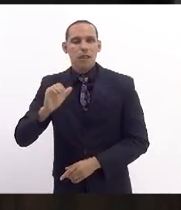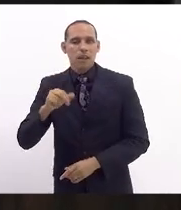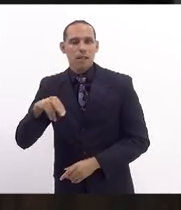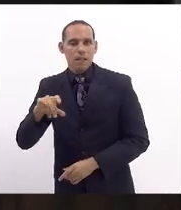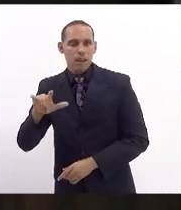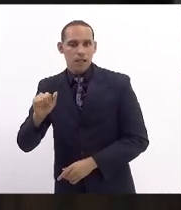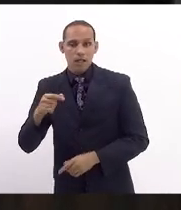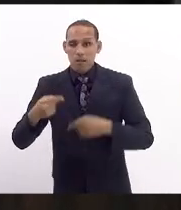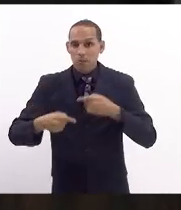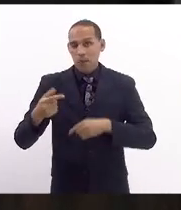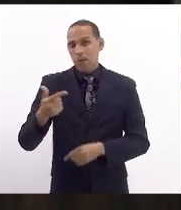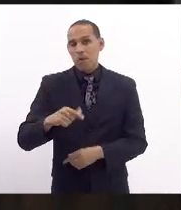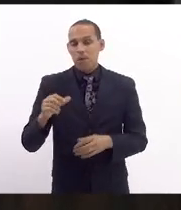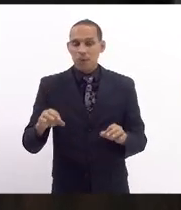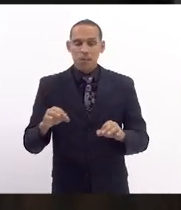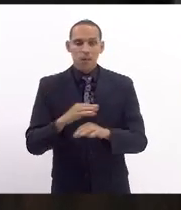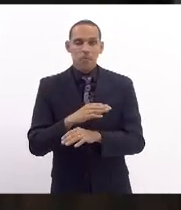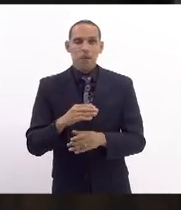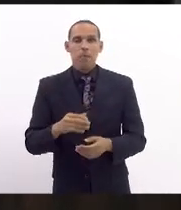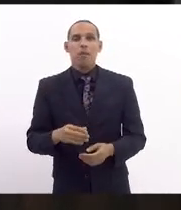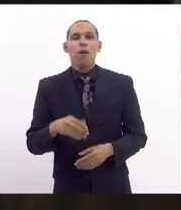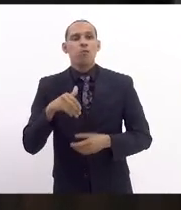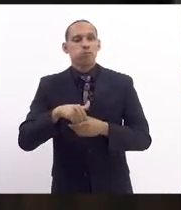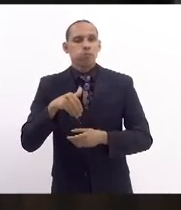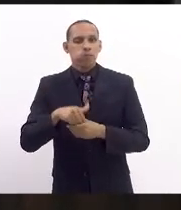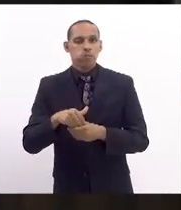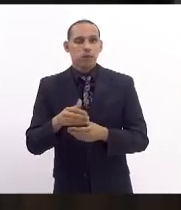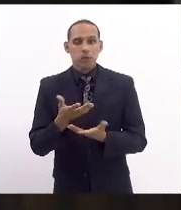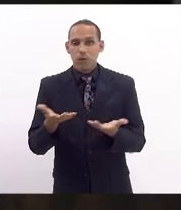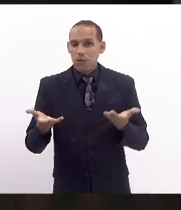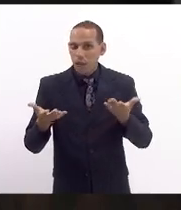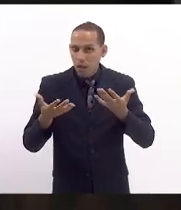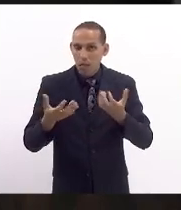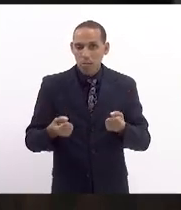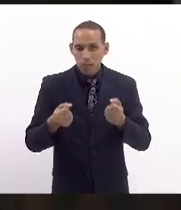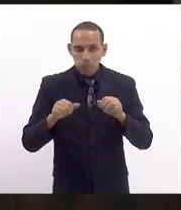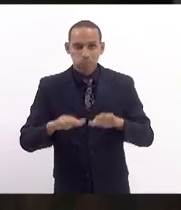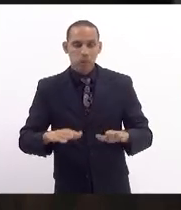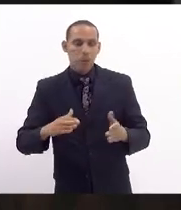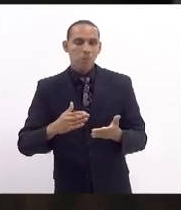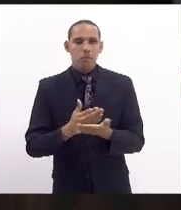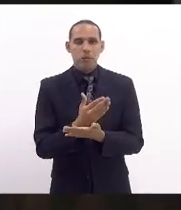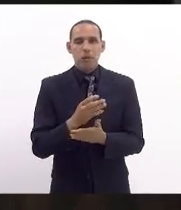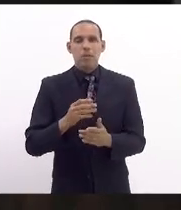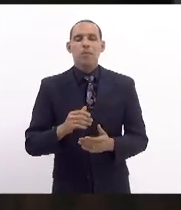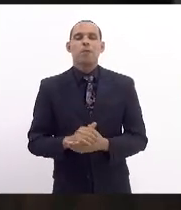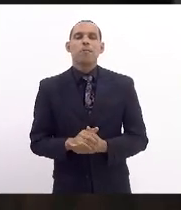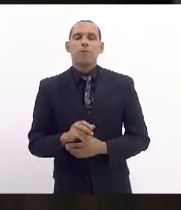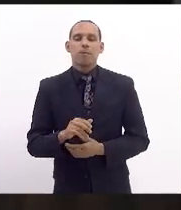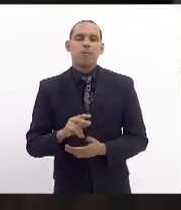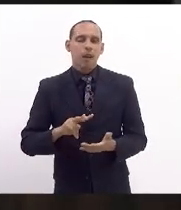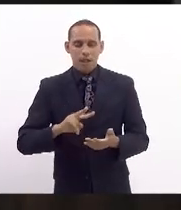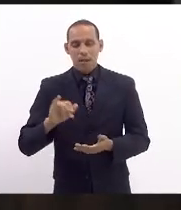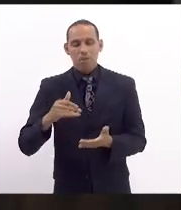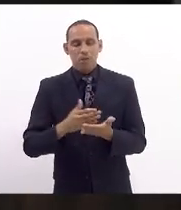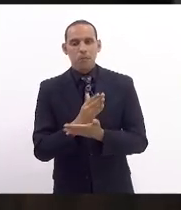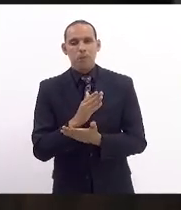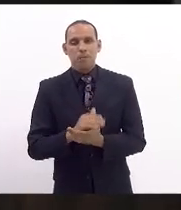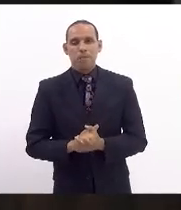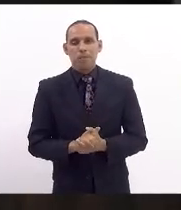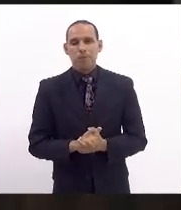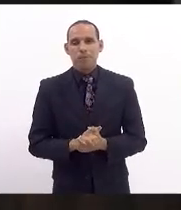discussão havendo Quem Queira discutir encerrada a discussão e votação sobre que aprovam permaneçam Como estão aprovado vai à promulgação